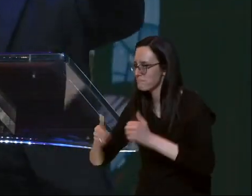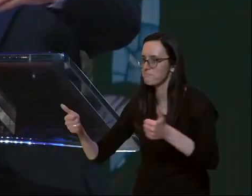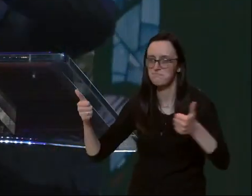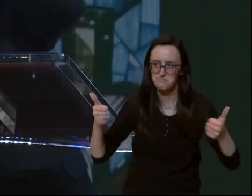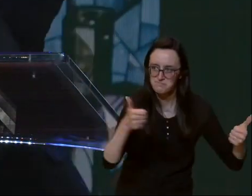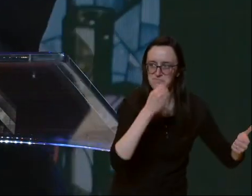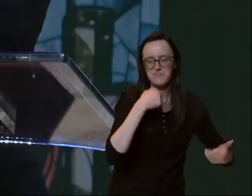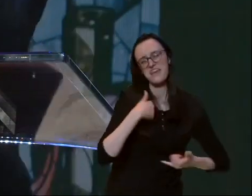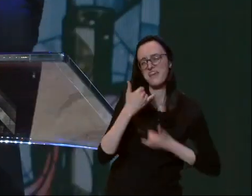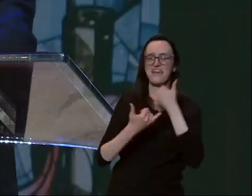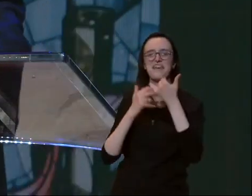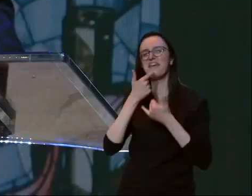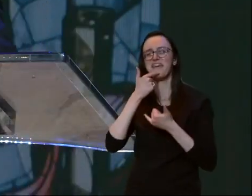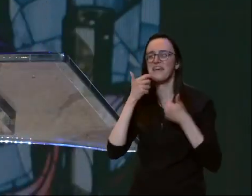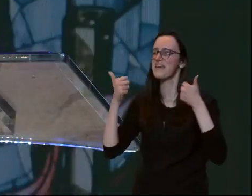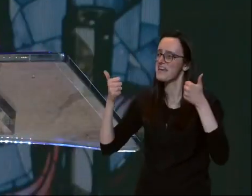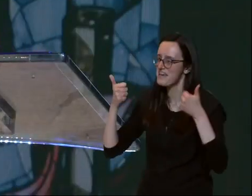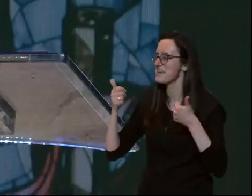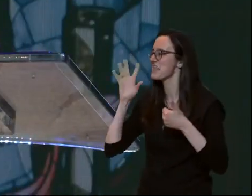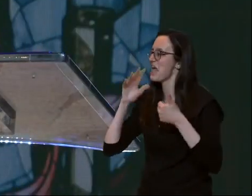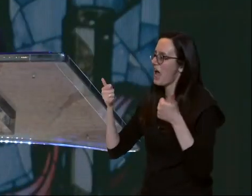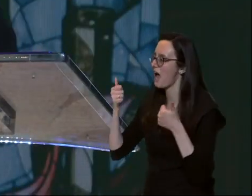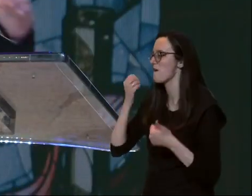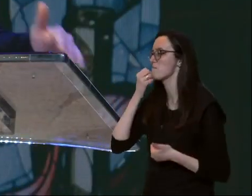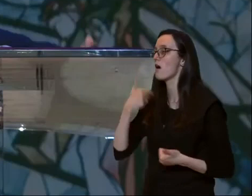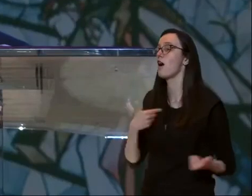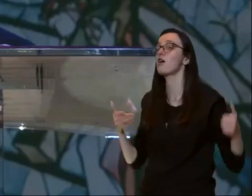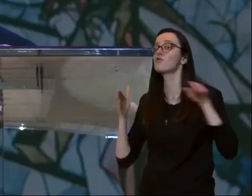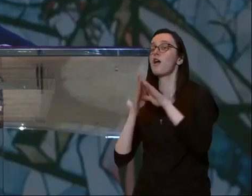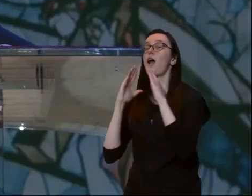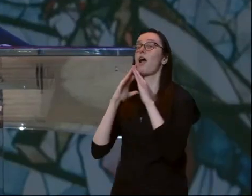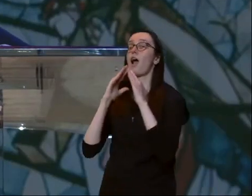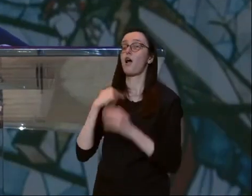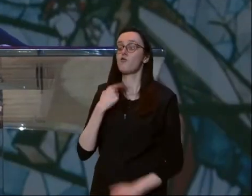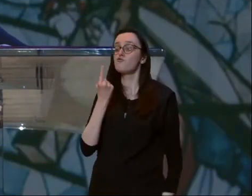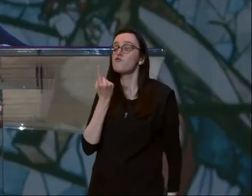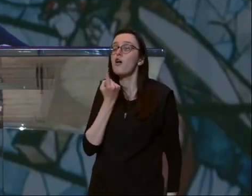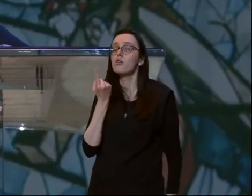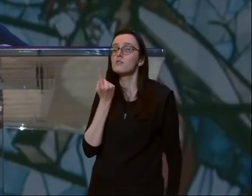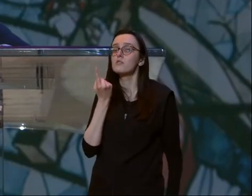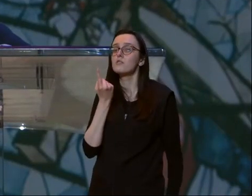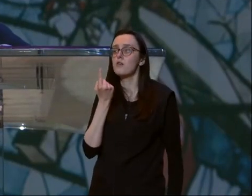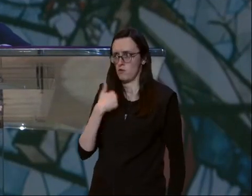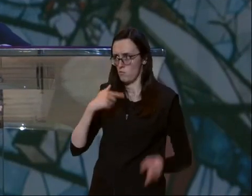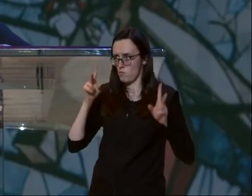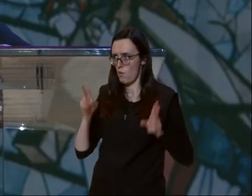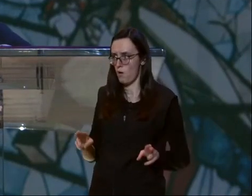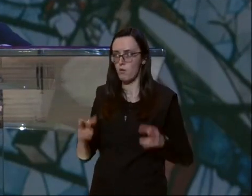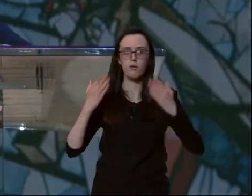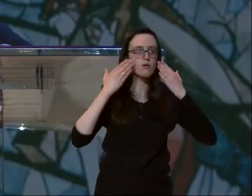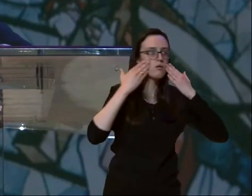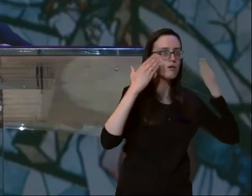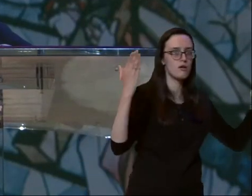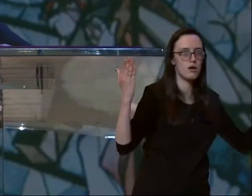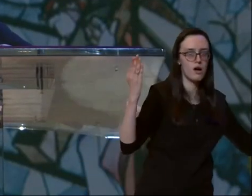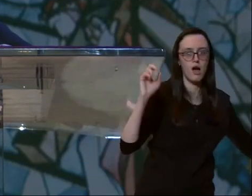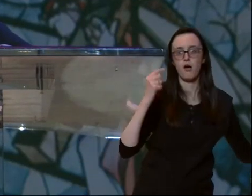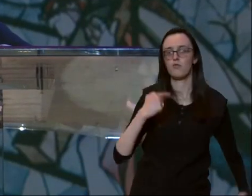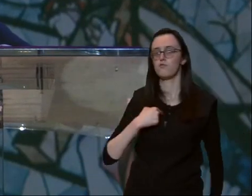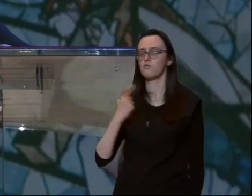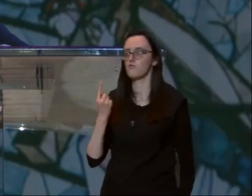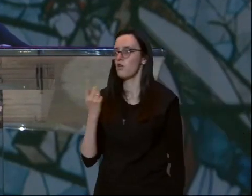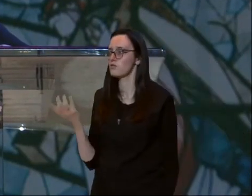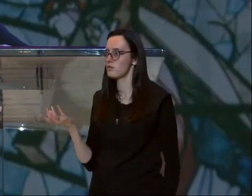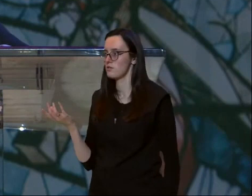sorrindo, brincando, gente boa. E quando eu chego em casa, que eu não sou o pastor, eu